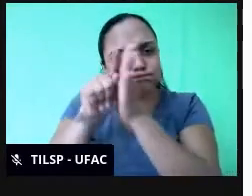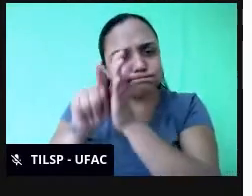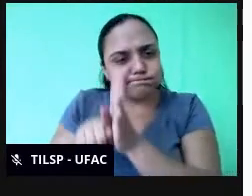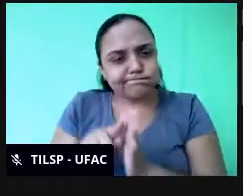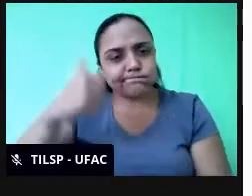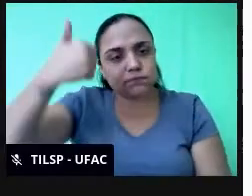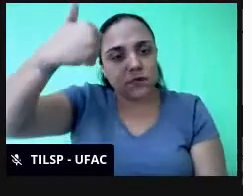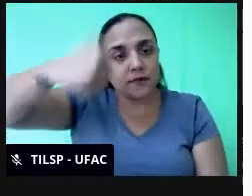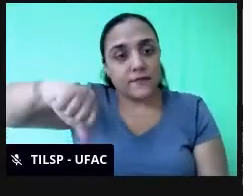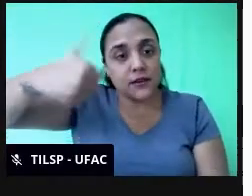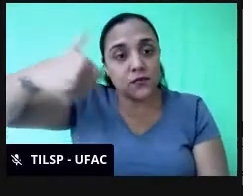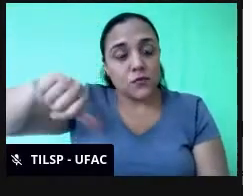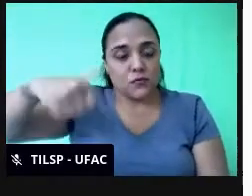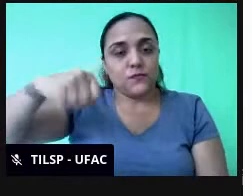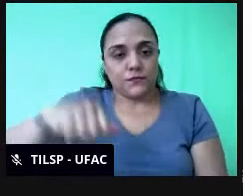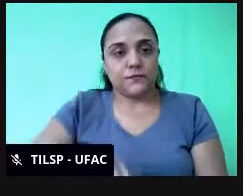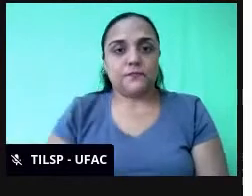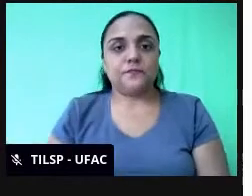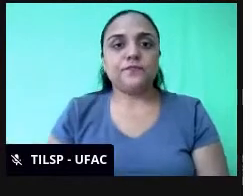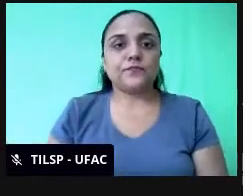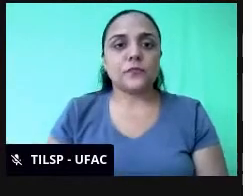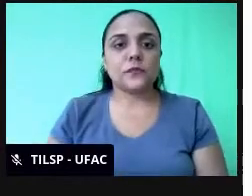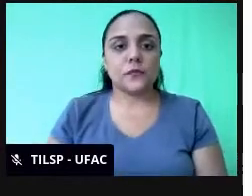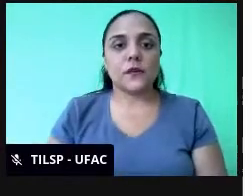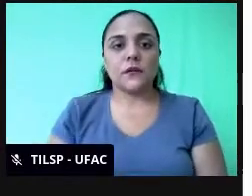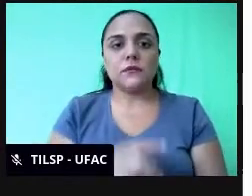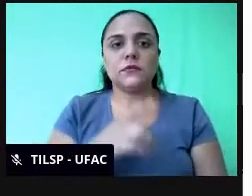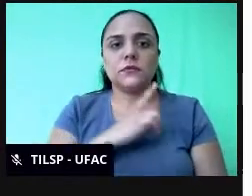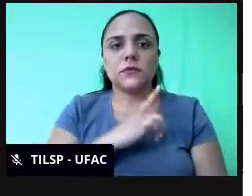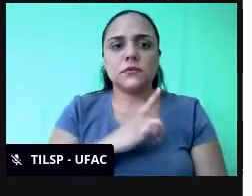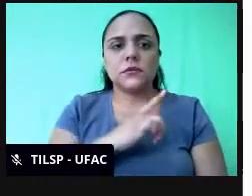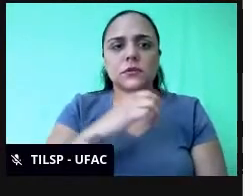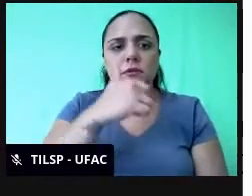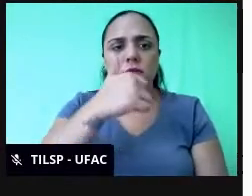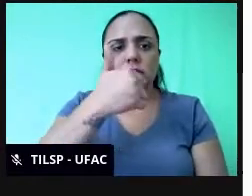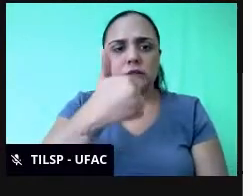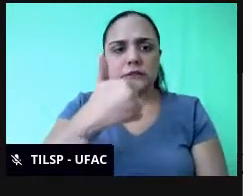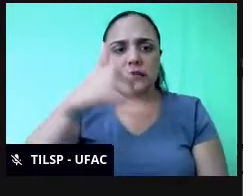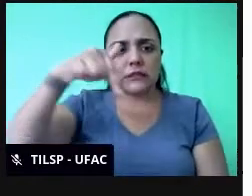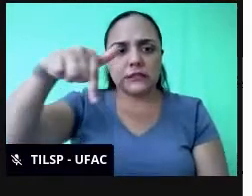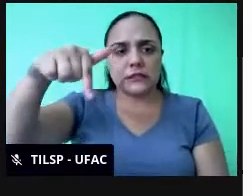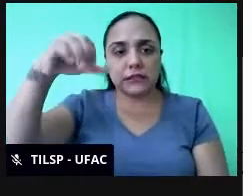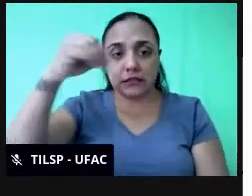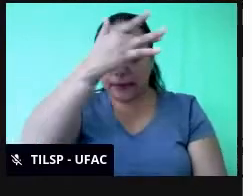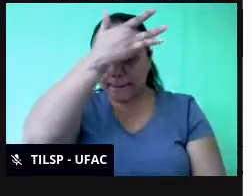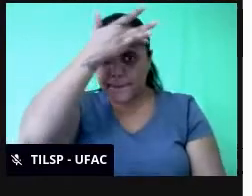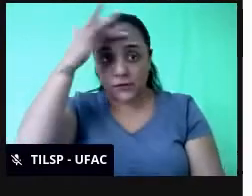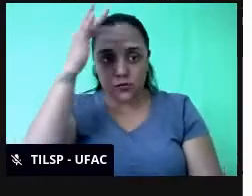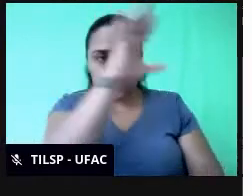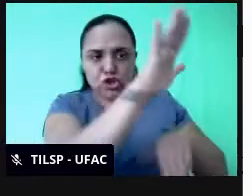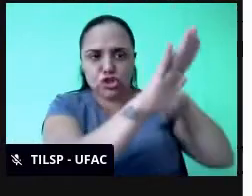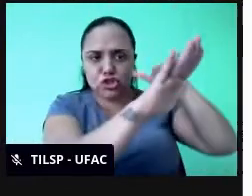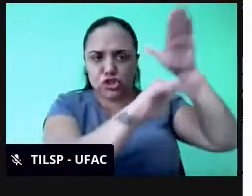proteína de ervilha. Então, no caso, eles pegaram 170 indivíduos com idade entre 18 e 35 anos.